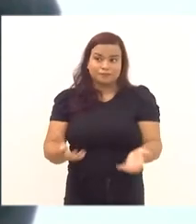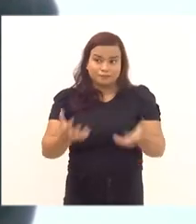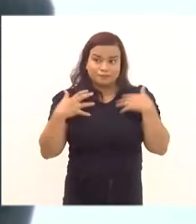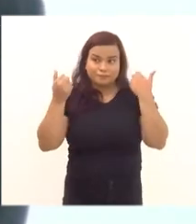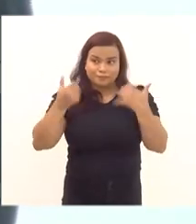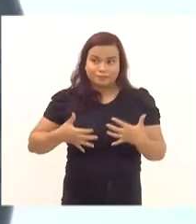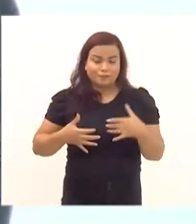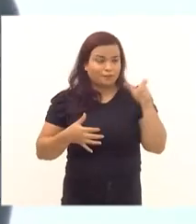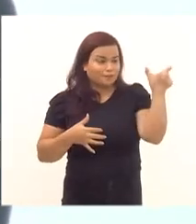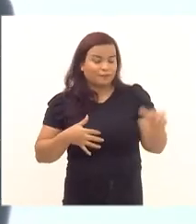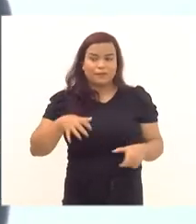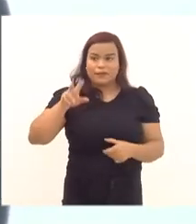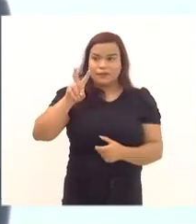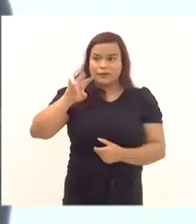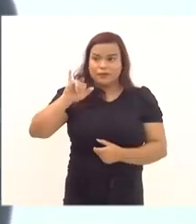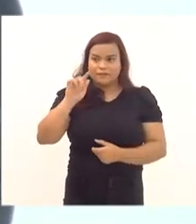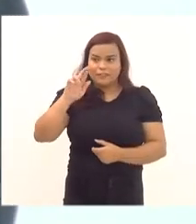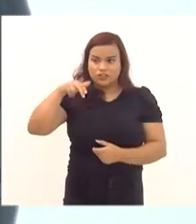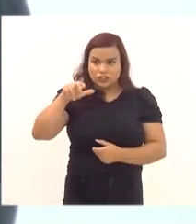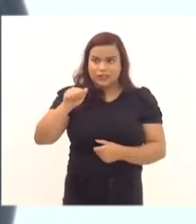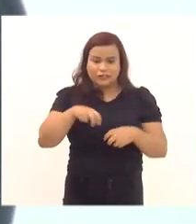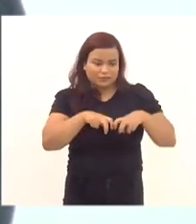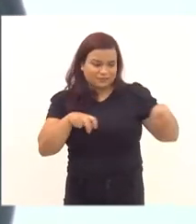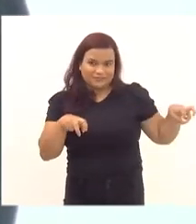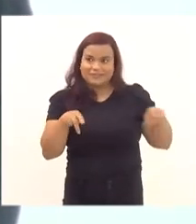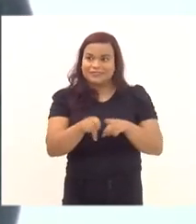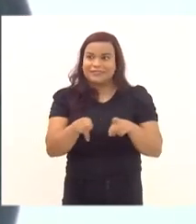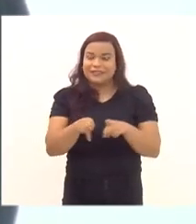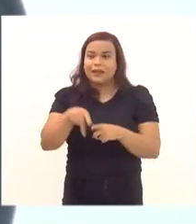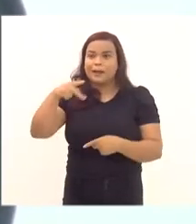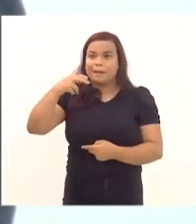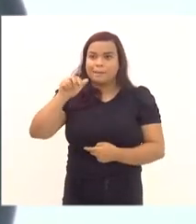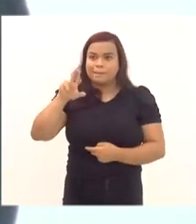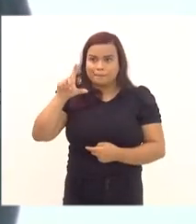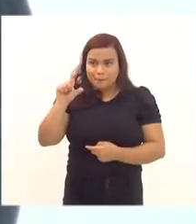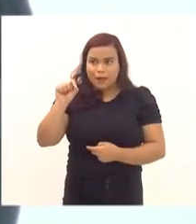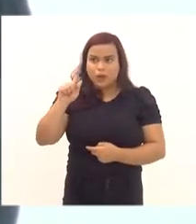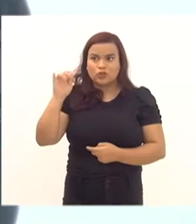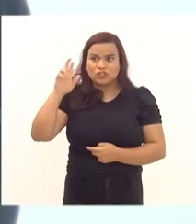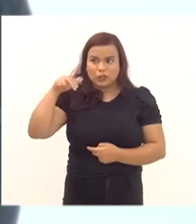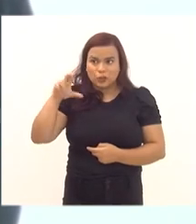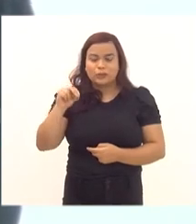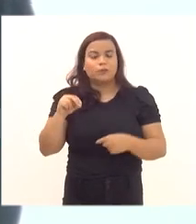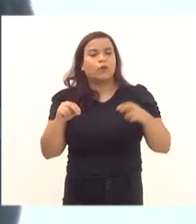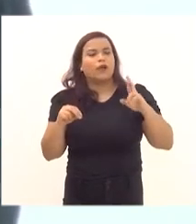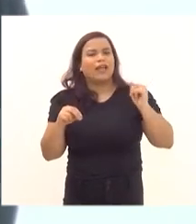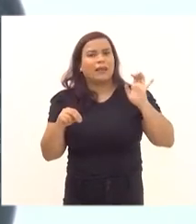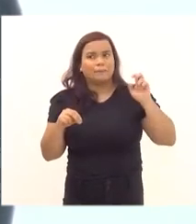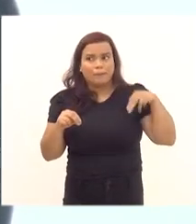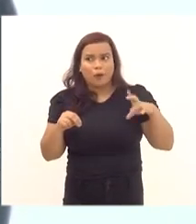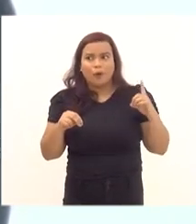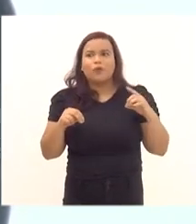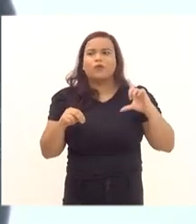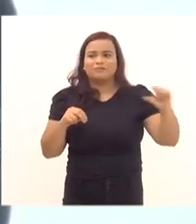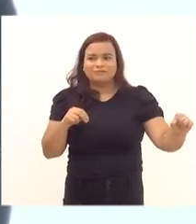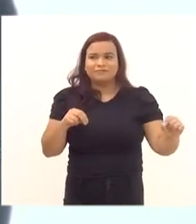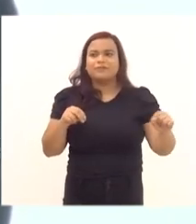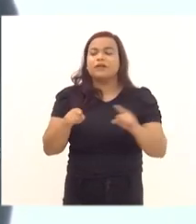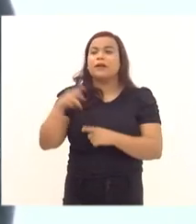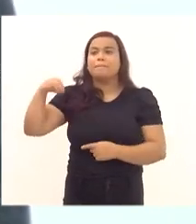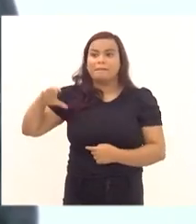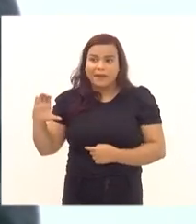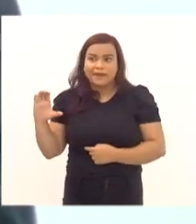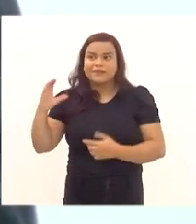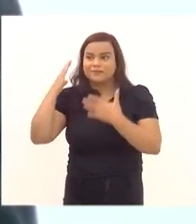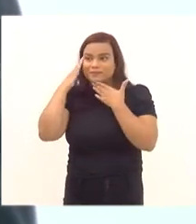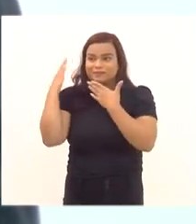Virgínia e para o Paulo Jerônimo aí mão já foi embora para o minc quer receber uma responsabilidade muito grande